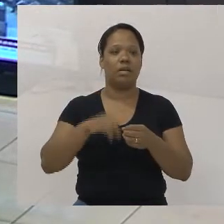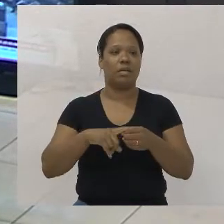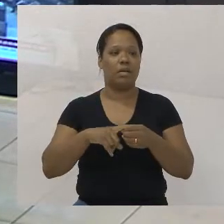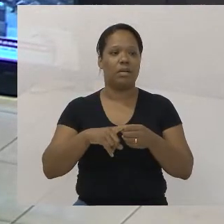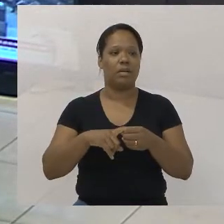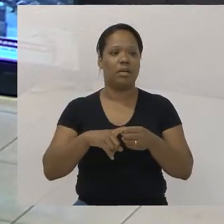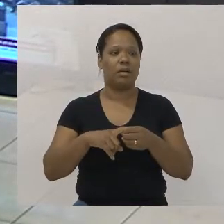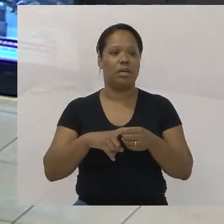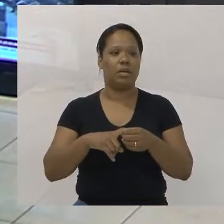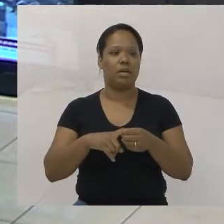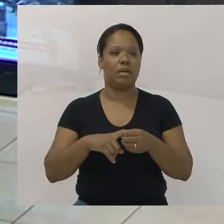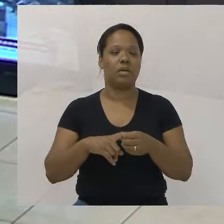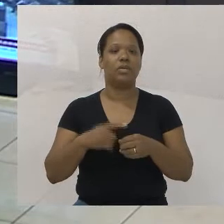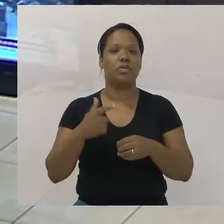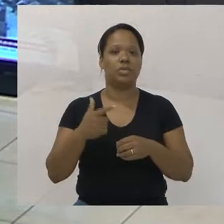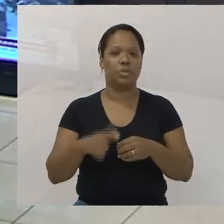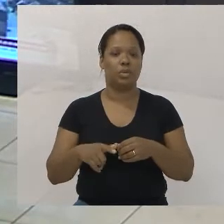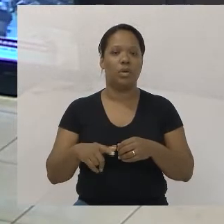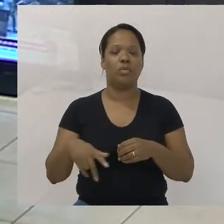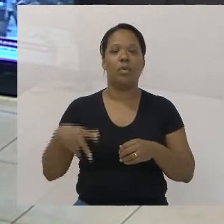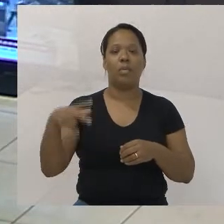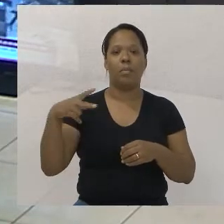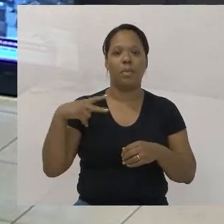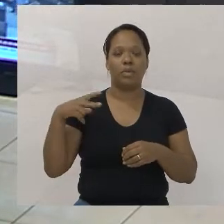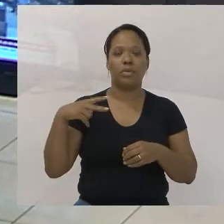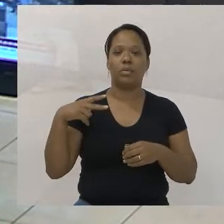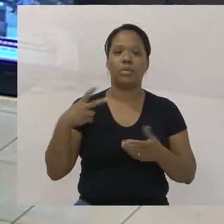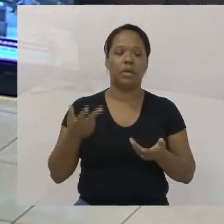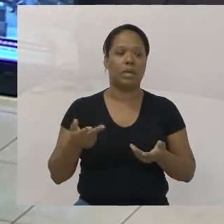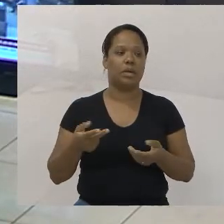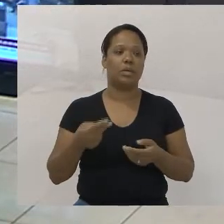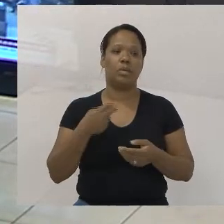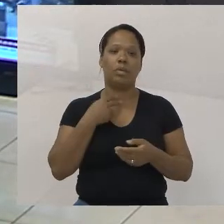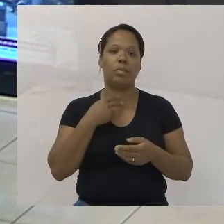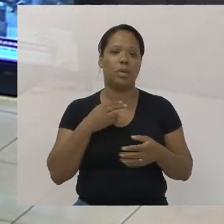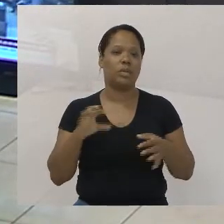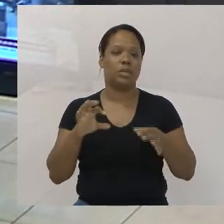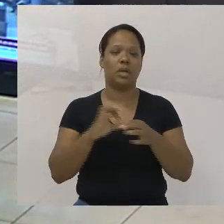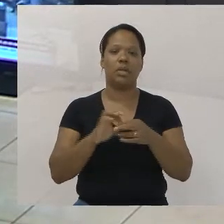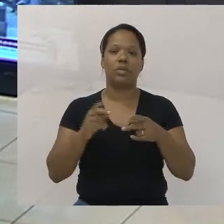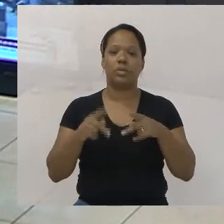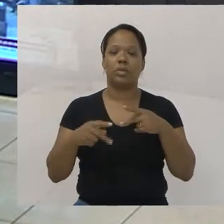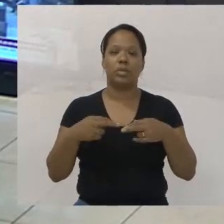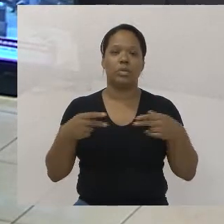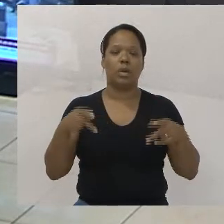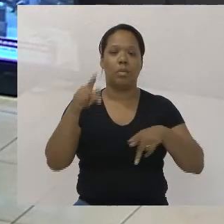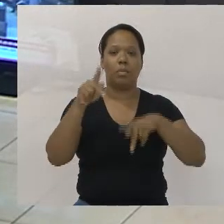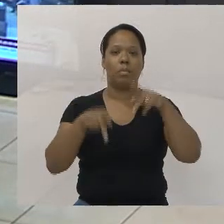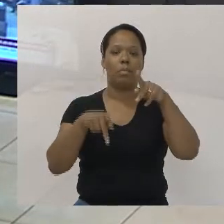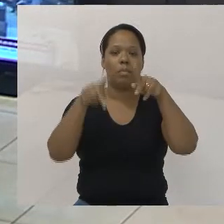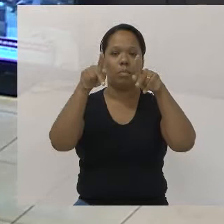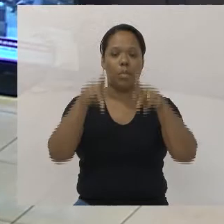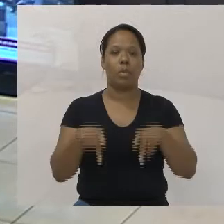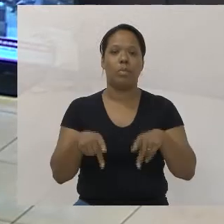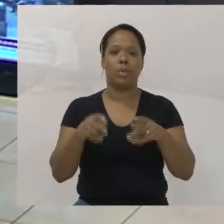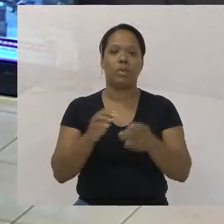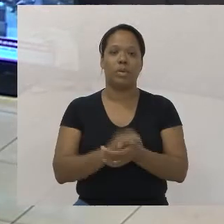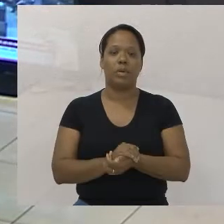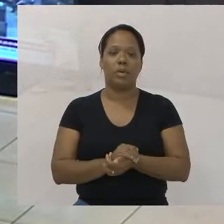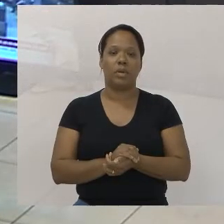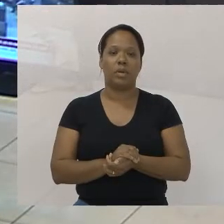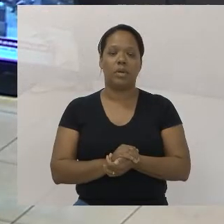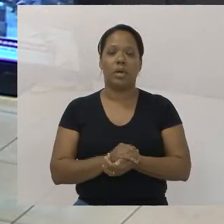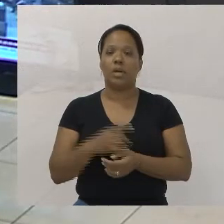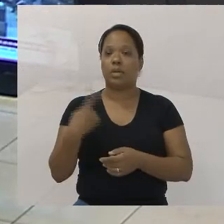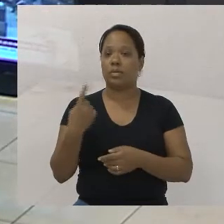passa a ser de novo uma entidade particular e você não pode ligar nada público a uma instituição particular eu acho que é uma situação é